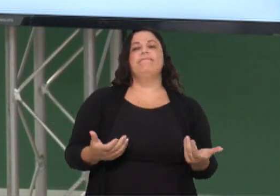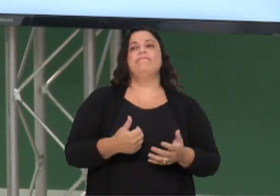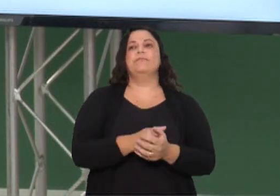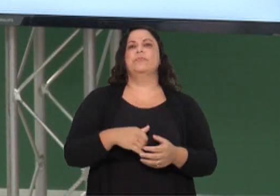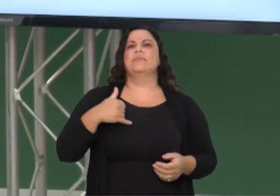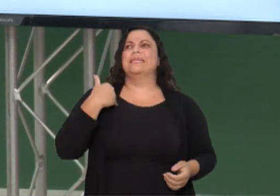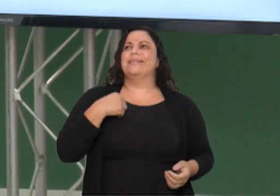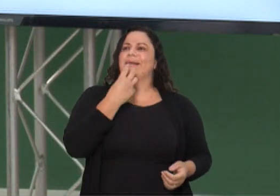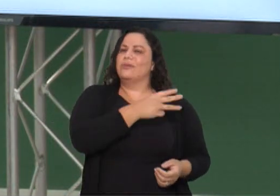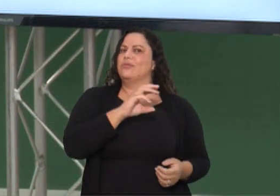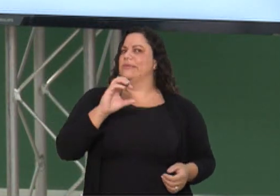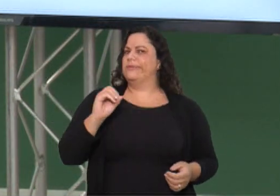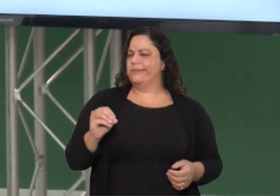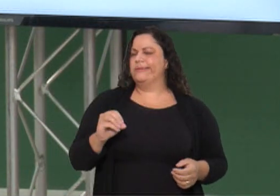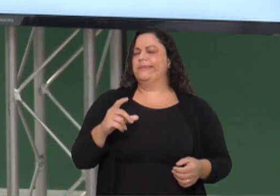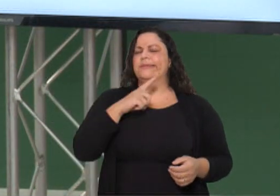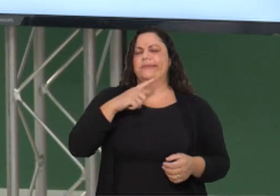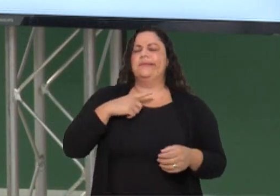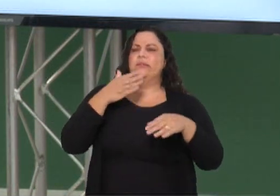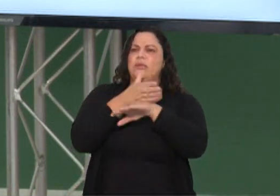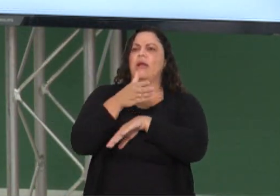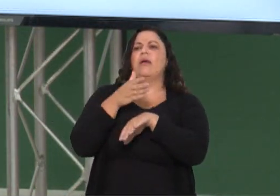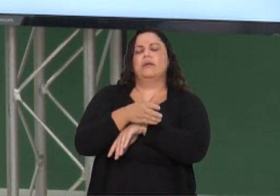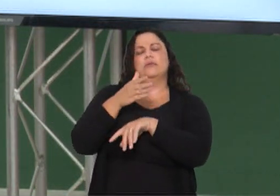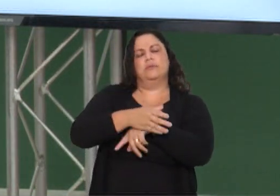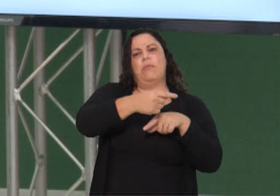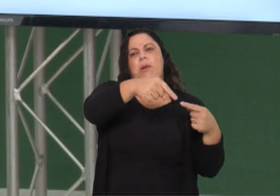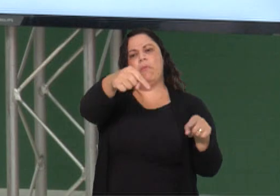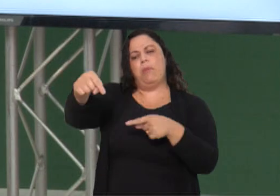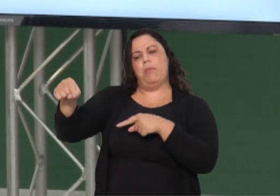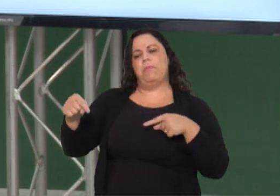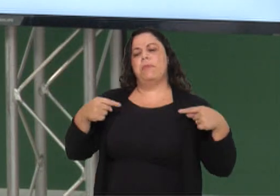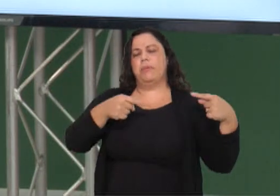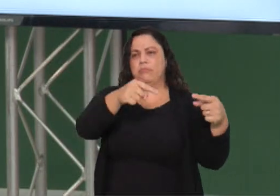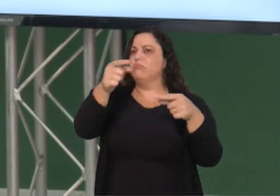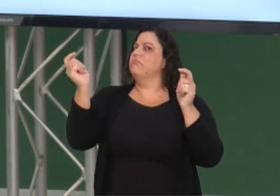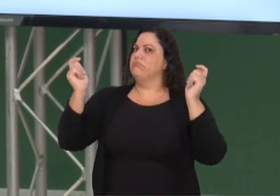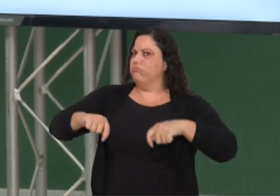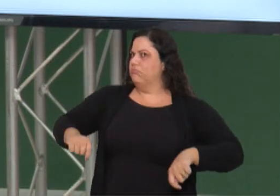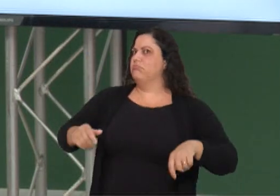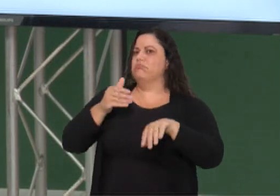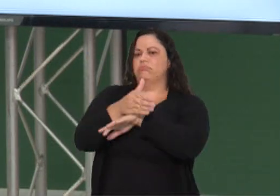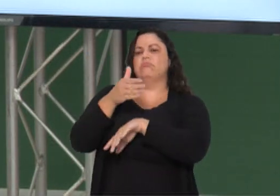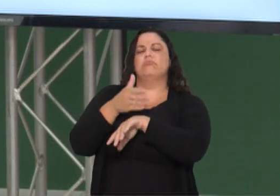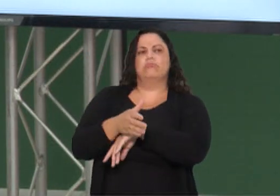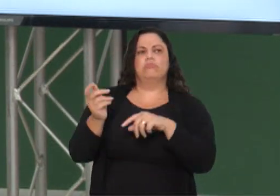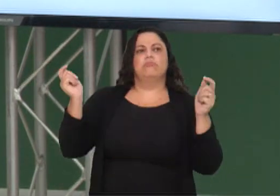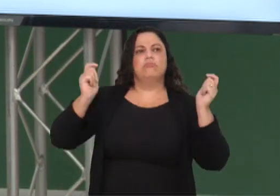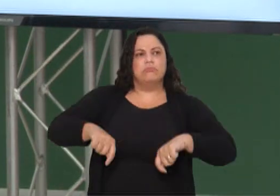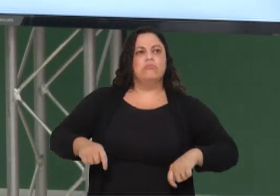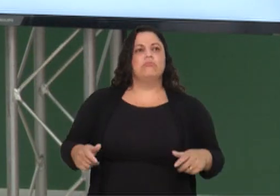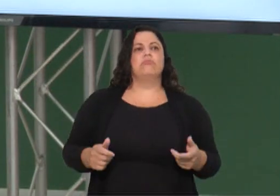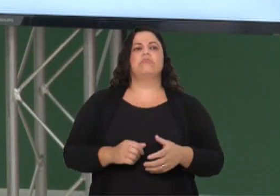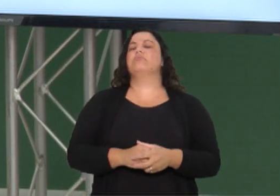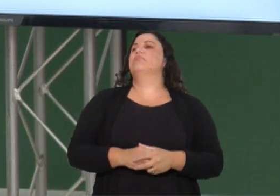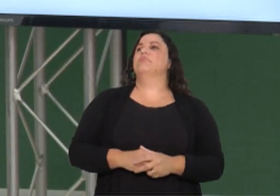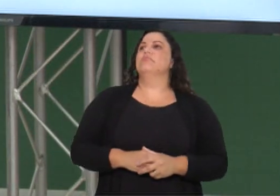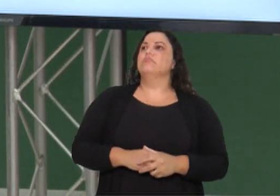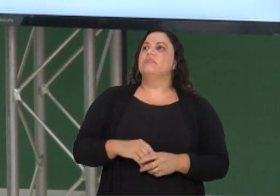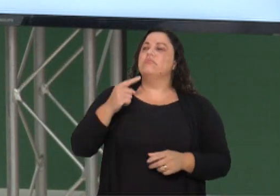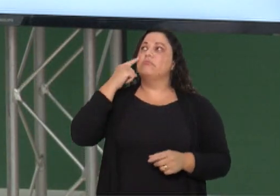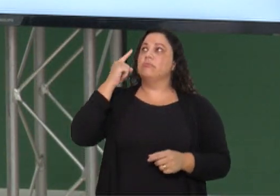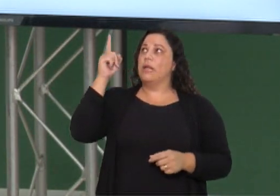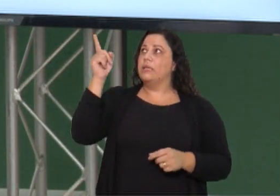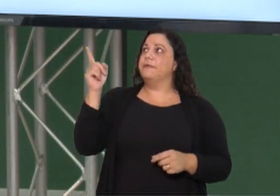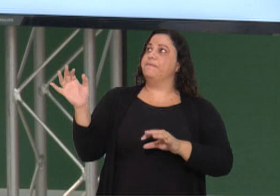de um acesso à política, né, naquela chamada Ápela, vamos ver se nós encontramos aqui. Tá aqui,